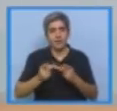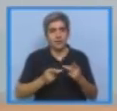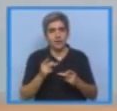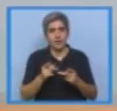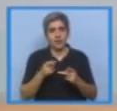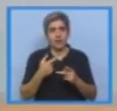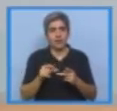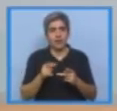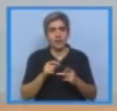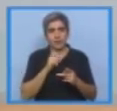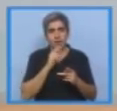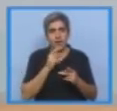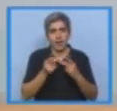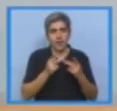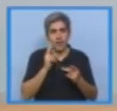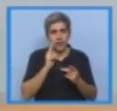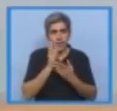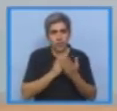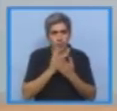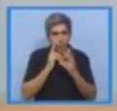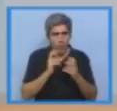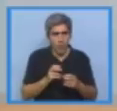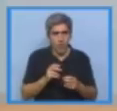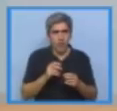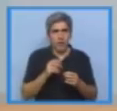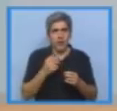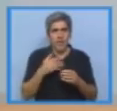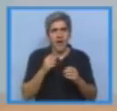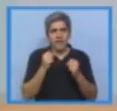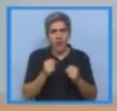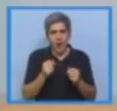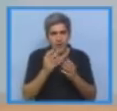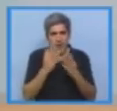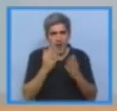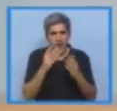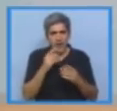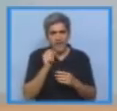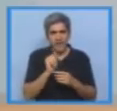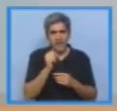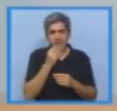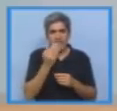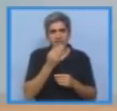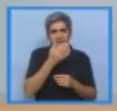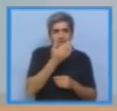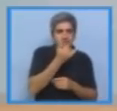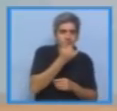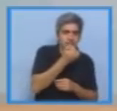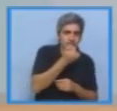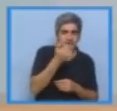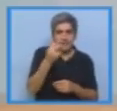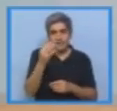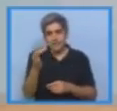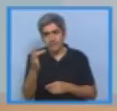através das ferramentas que hoje nos permitem fazer esse tipo de estudo. Sim, o público mais forte neste momento é o público entre os 25 e os 34